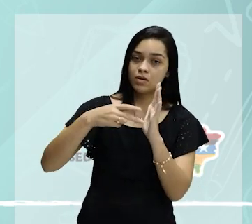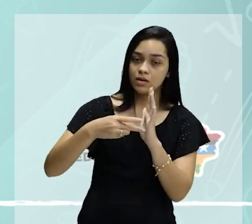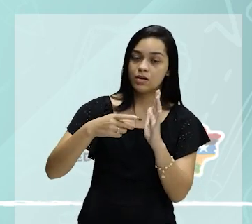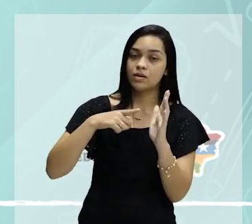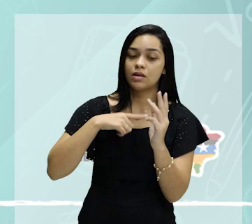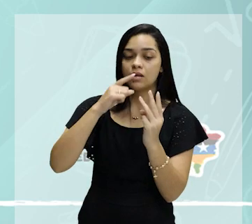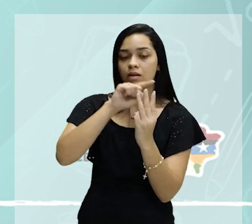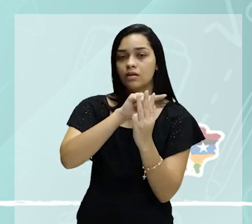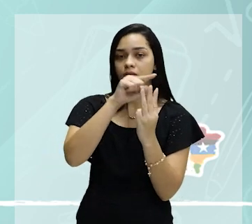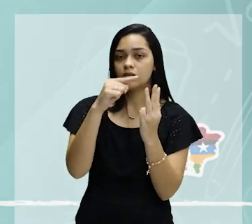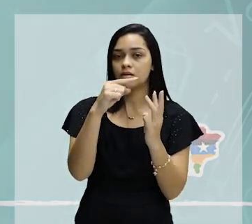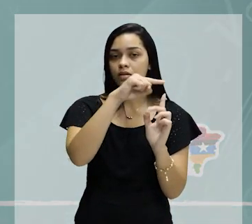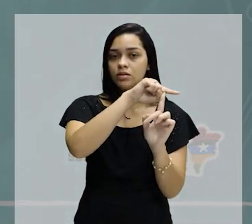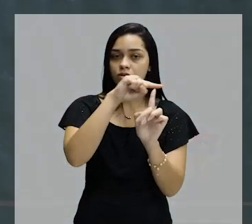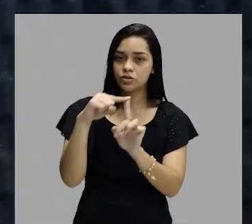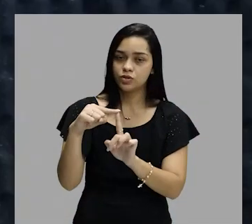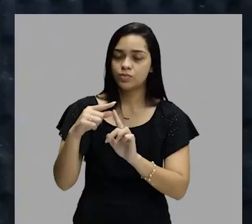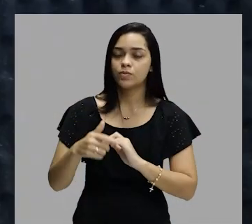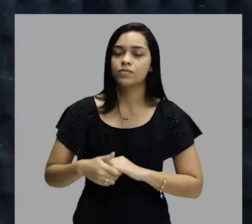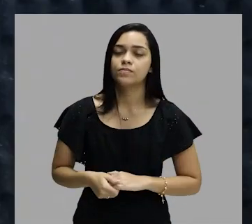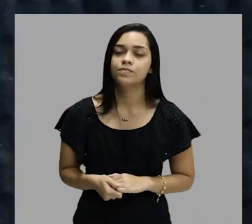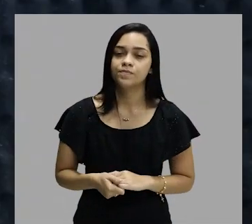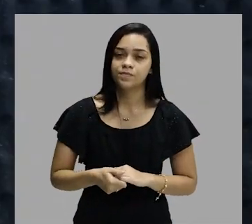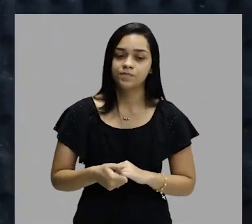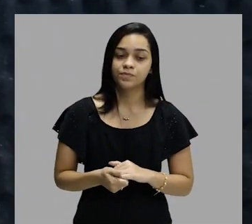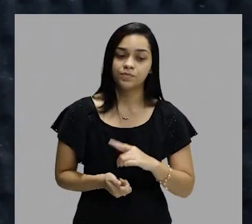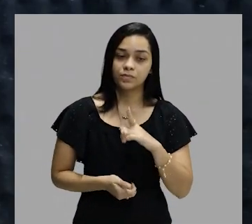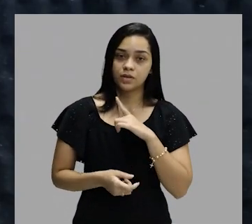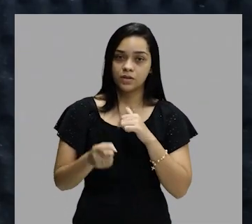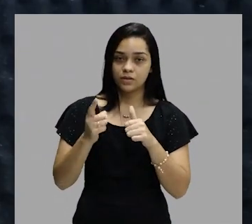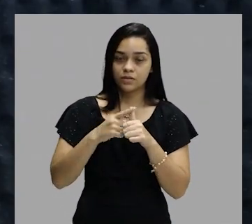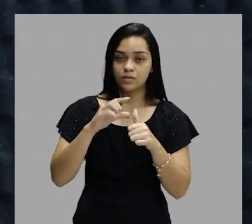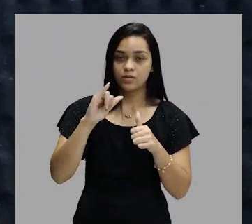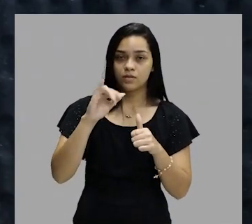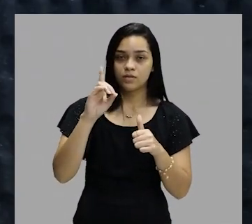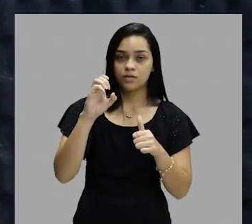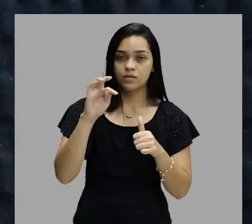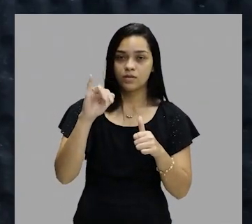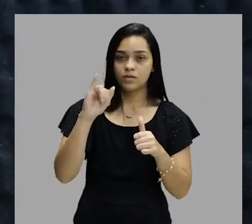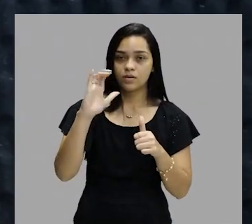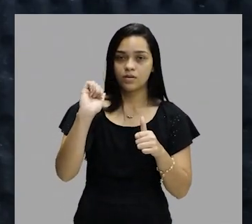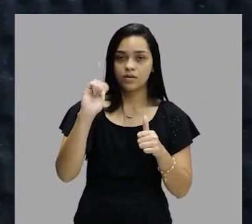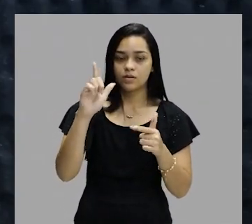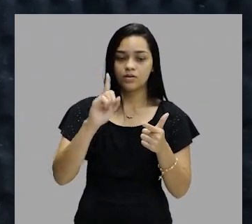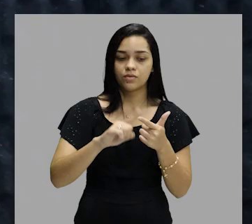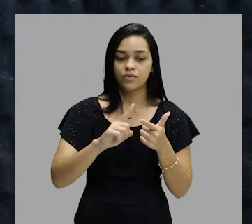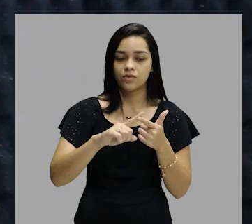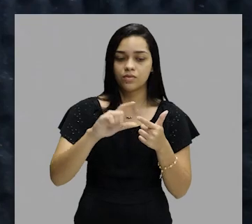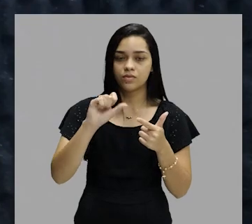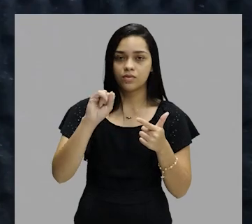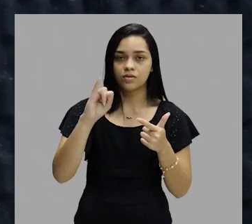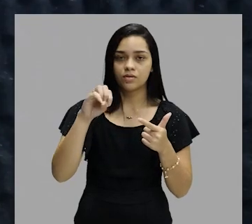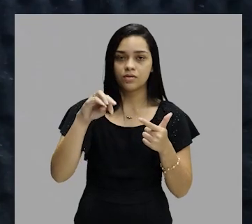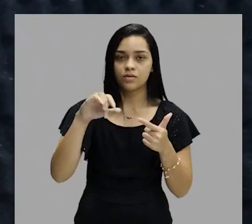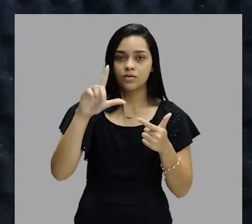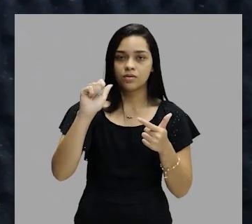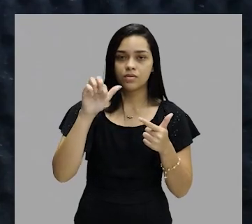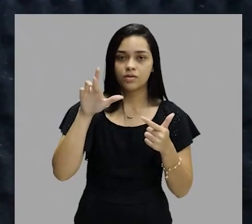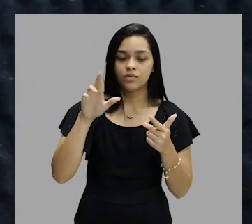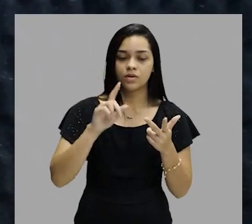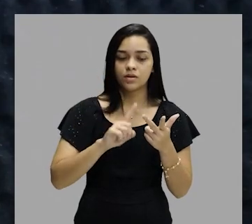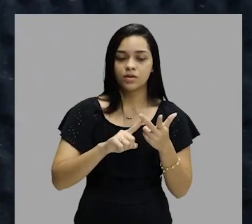3 tipos de cognatas, tá? Nós temos identical, similar e distant.